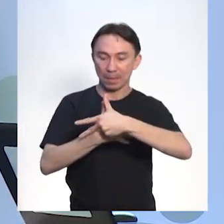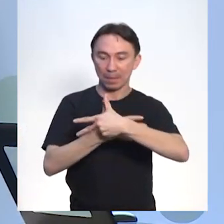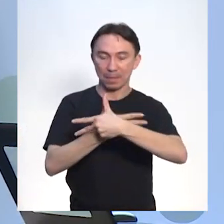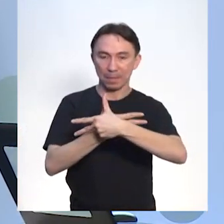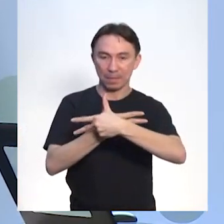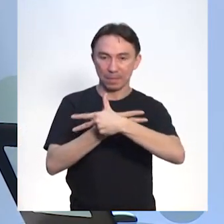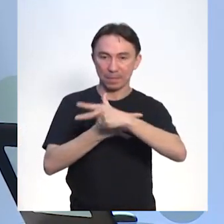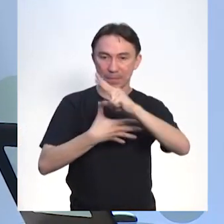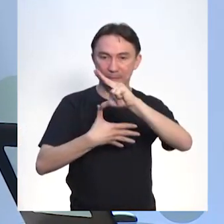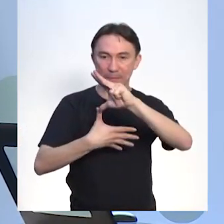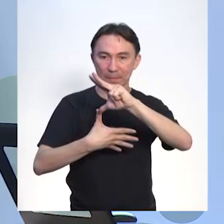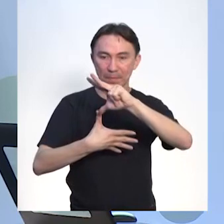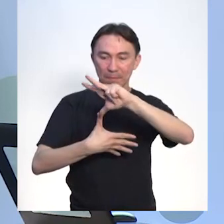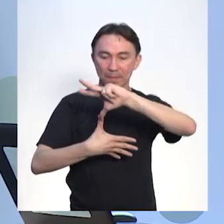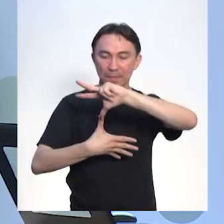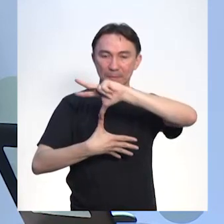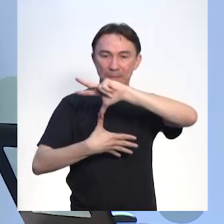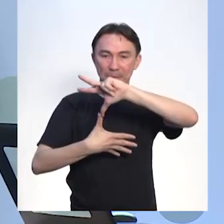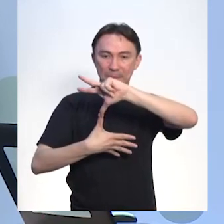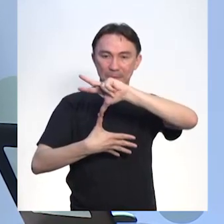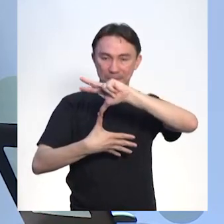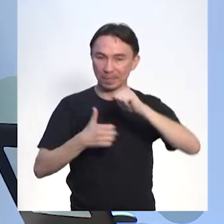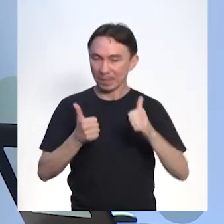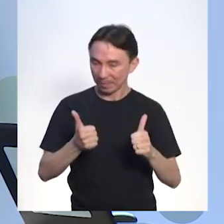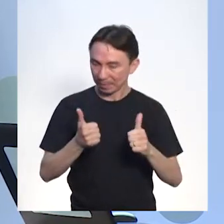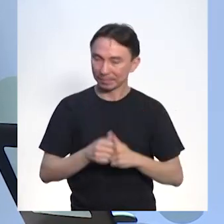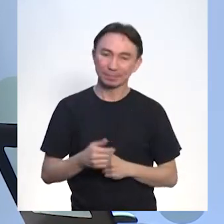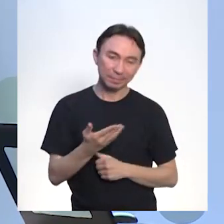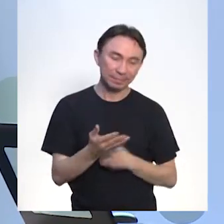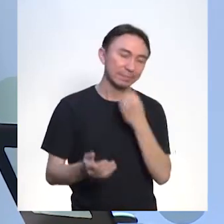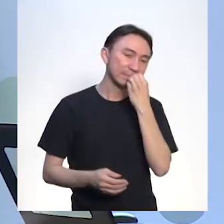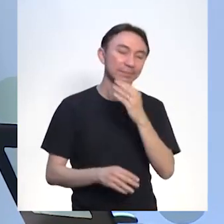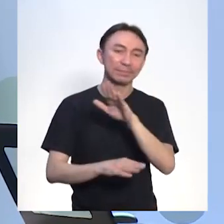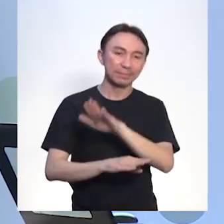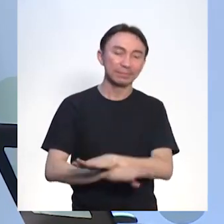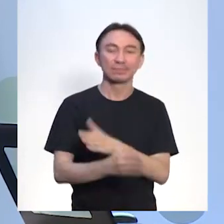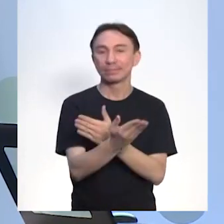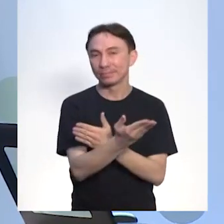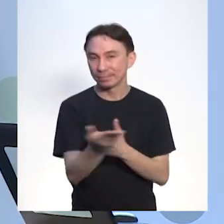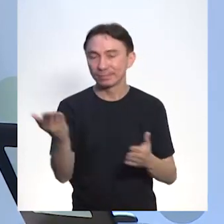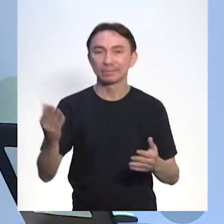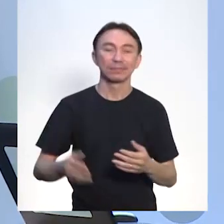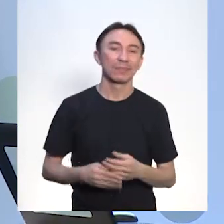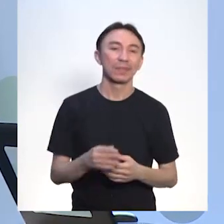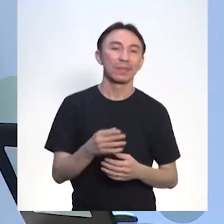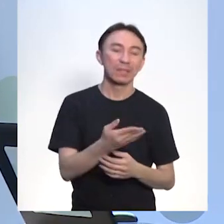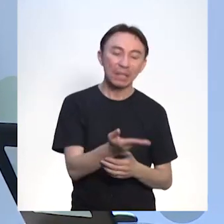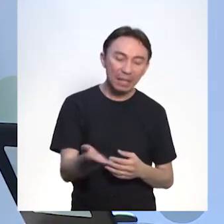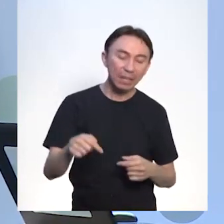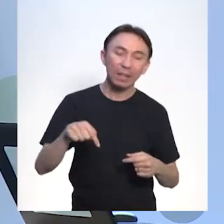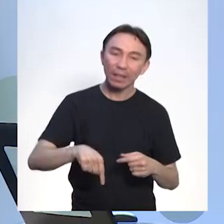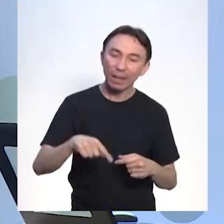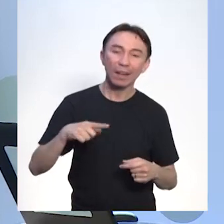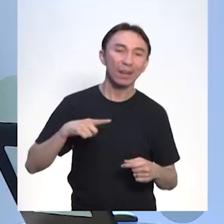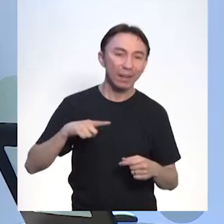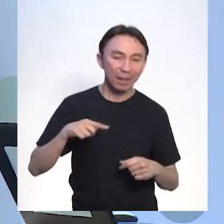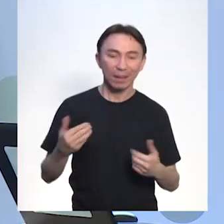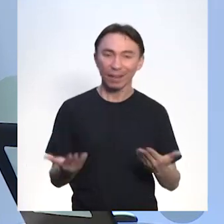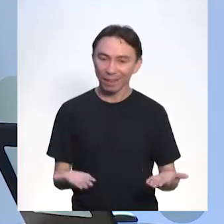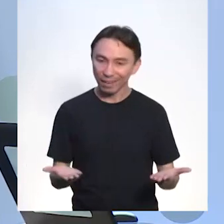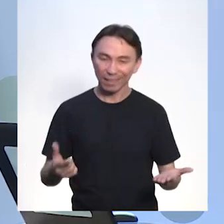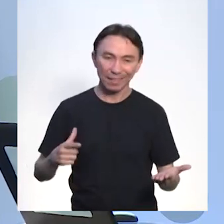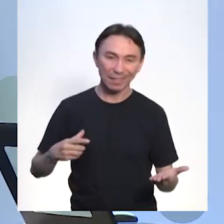guerreiros, parceiros que estão aí ligados no aplicativo do Centro de Mídias, no chatinho, recolhendo